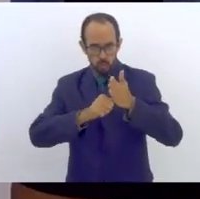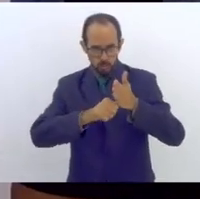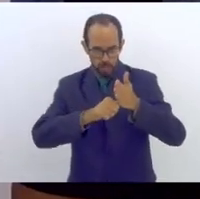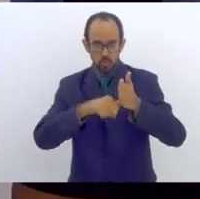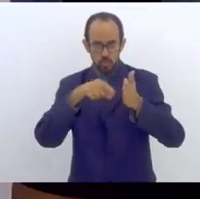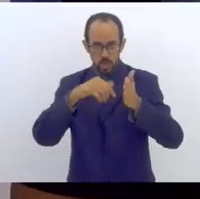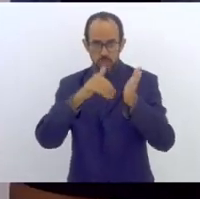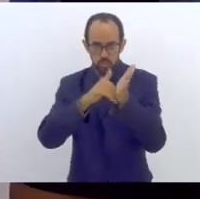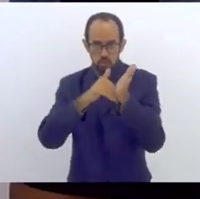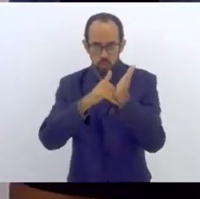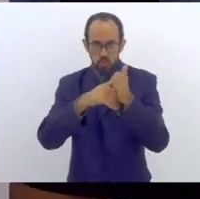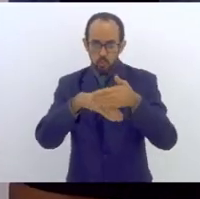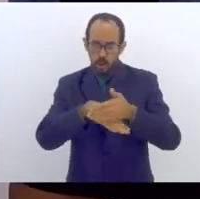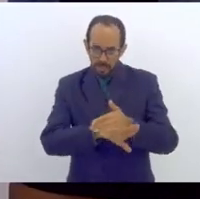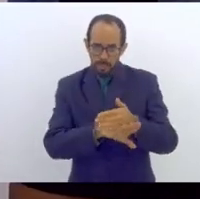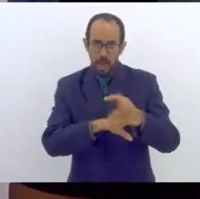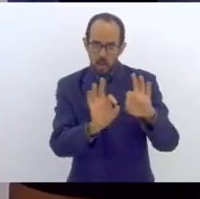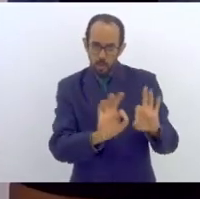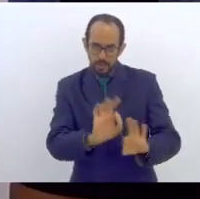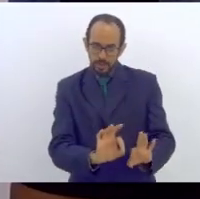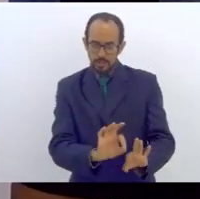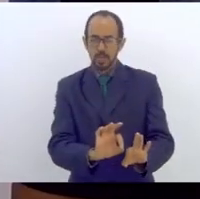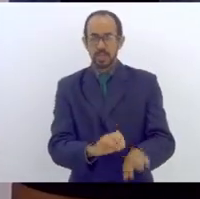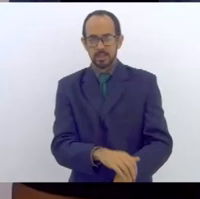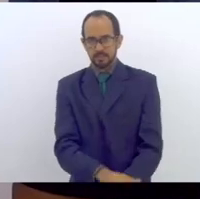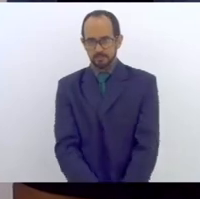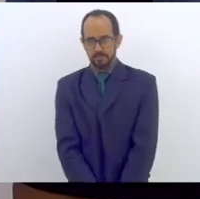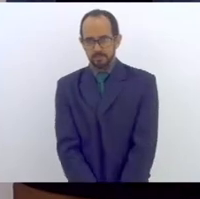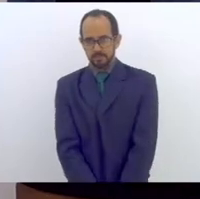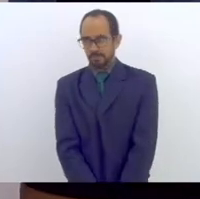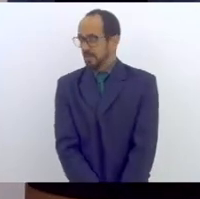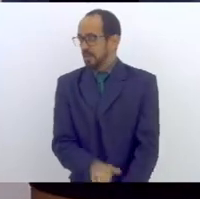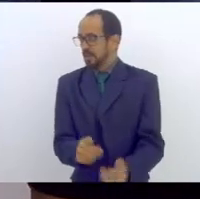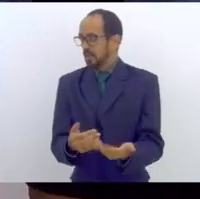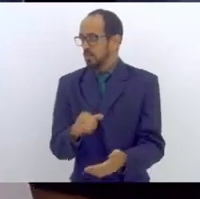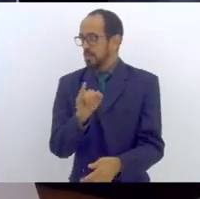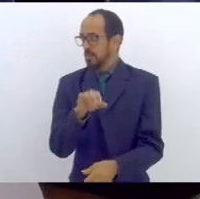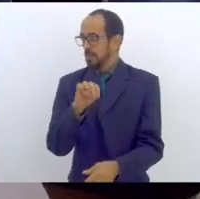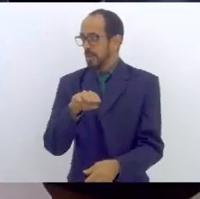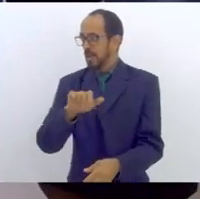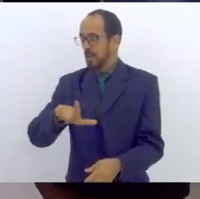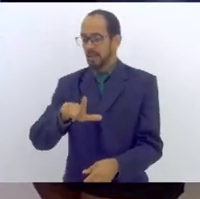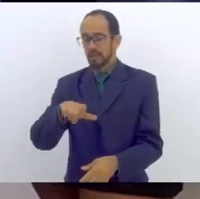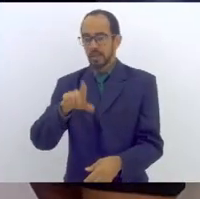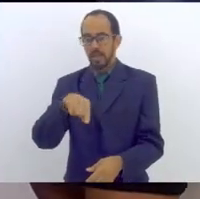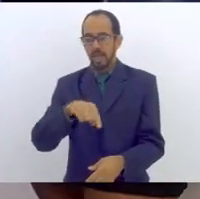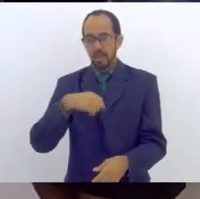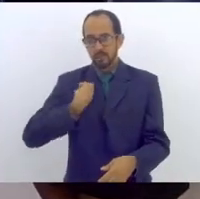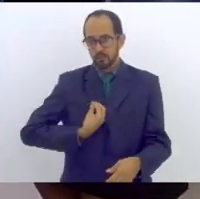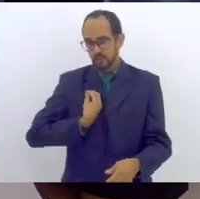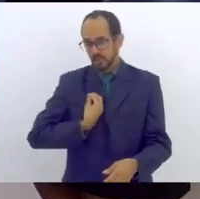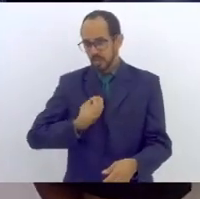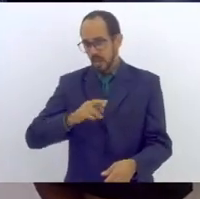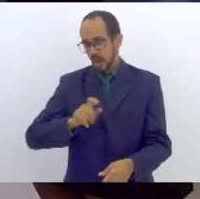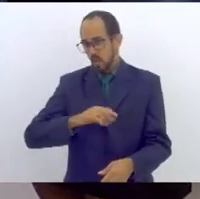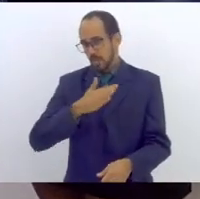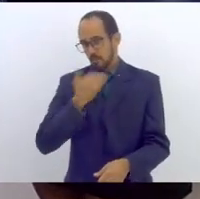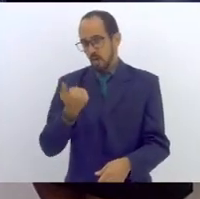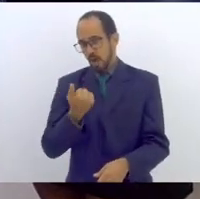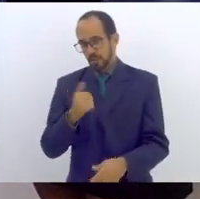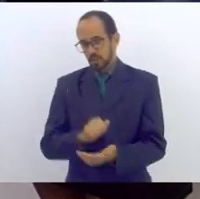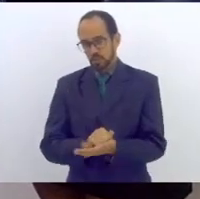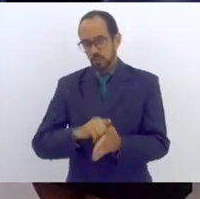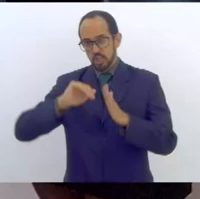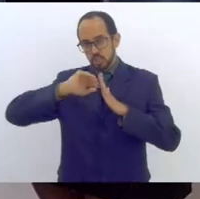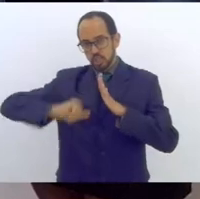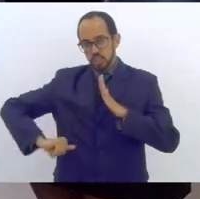sigiloso e guardar e organizar então IML gente é vida IML é vida não é morte tira isso da cabeça de vocês